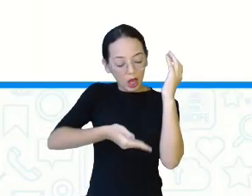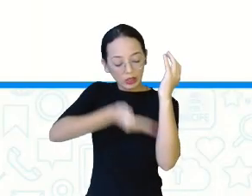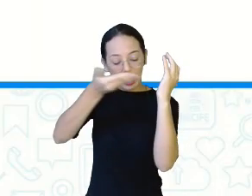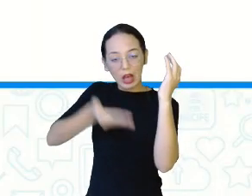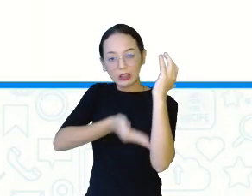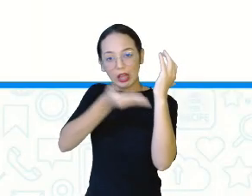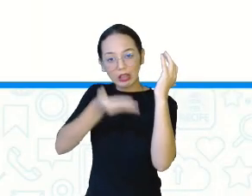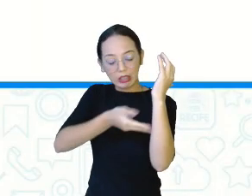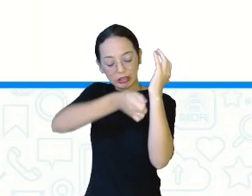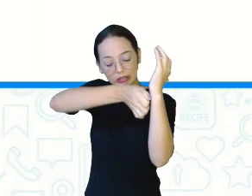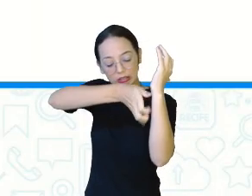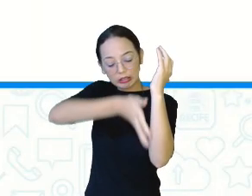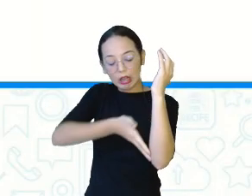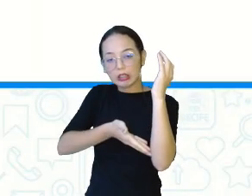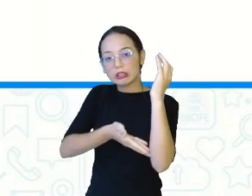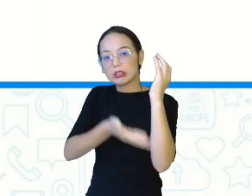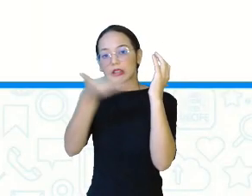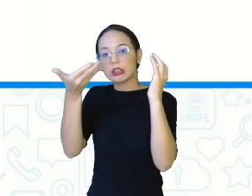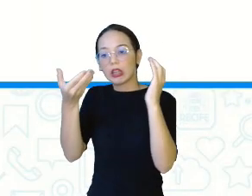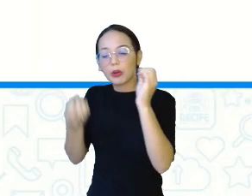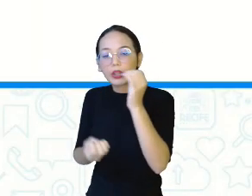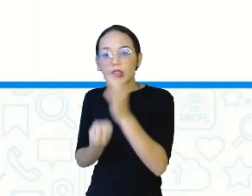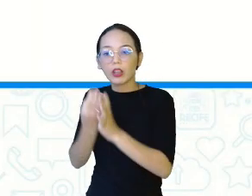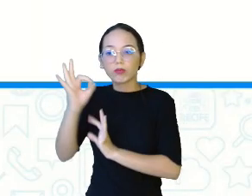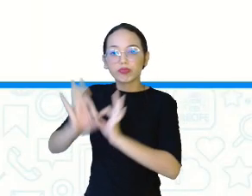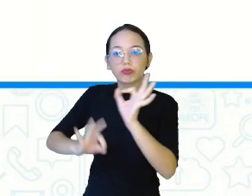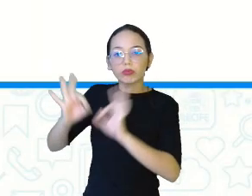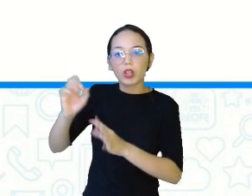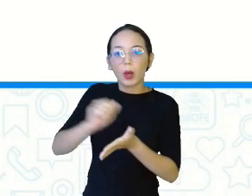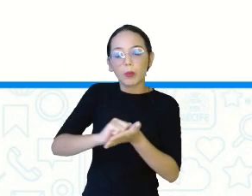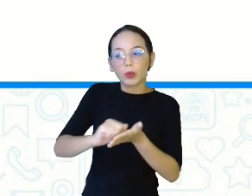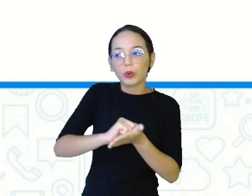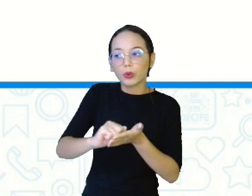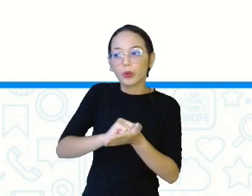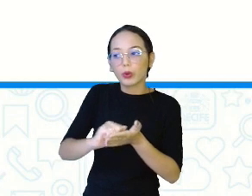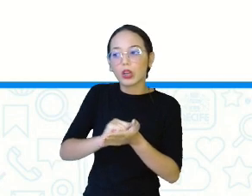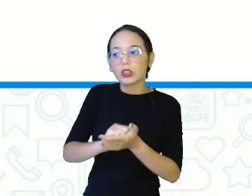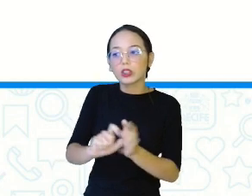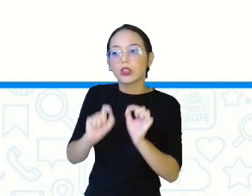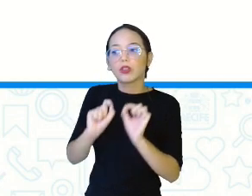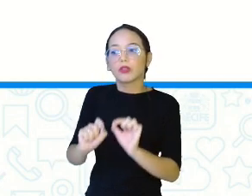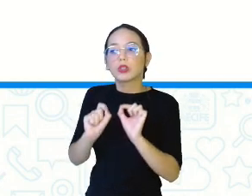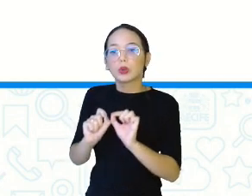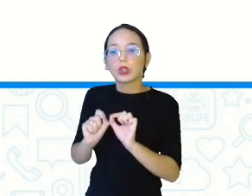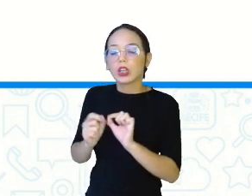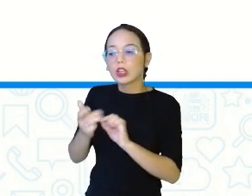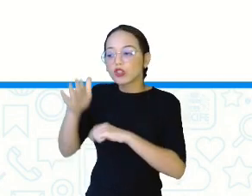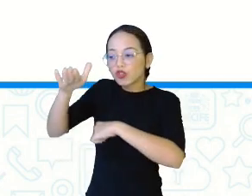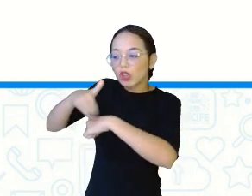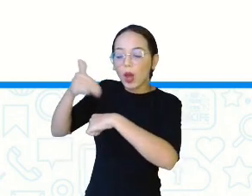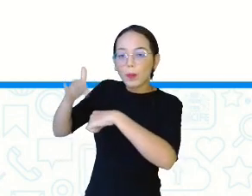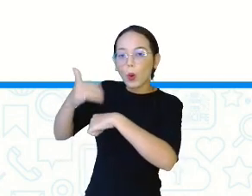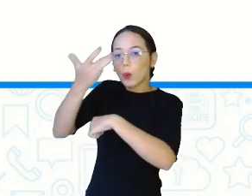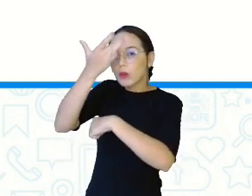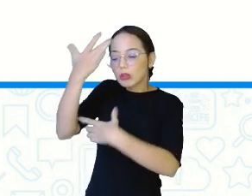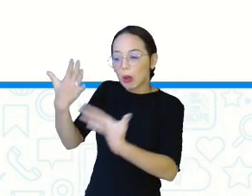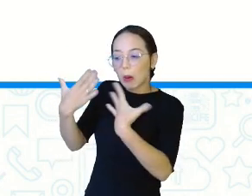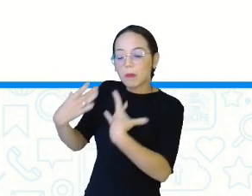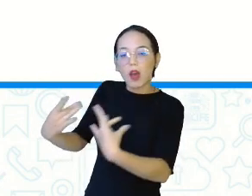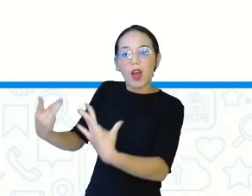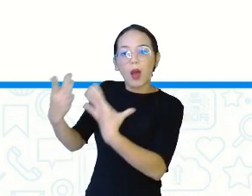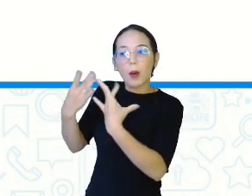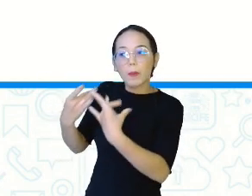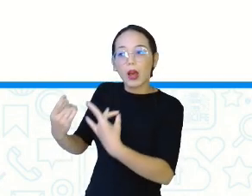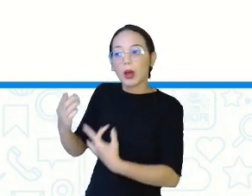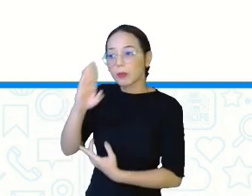das seringueiras para a confecção de borracha atraiu muita gente, principalmente,